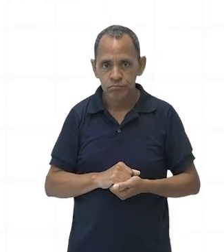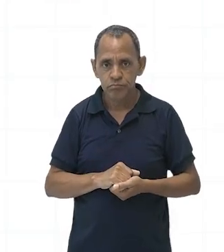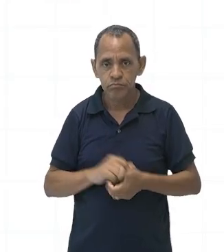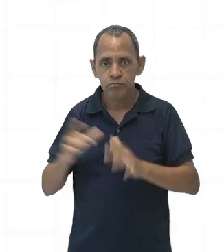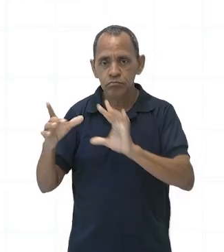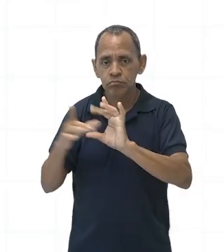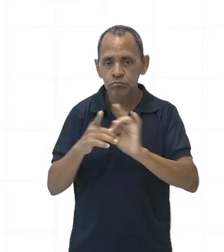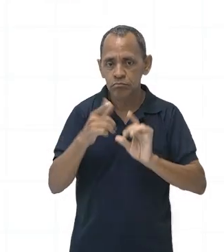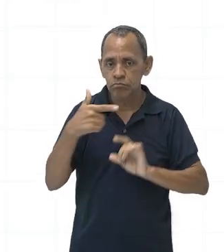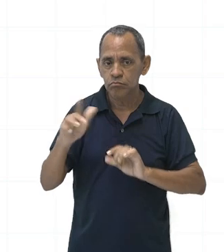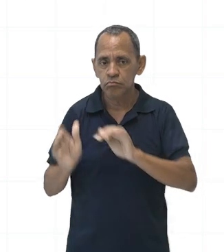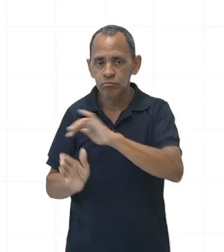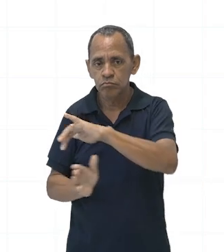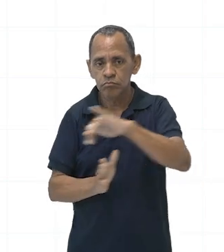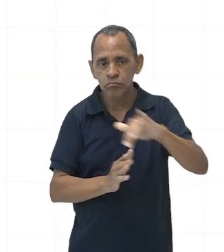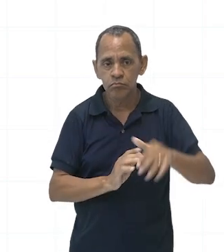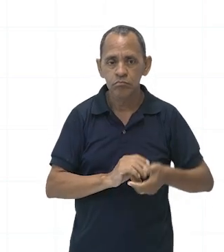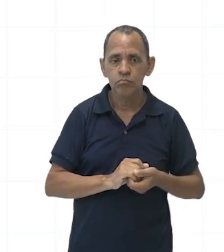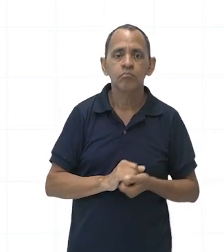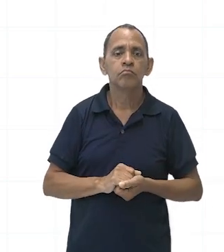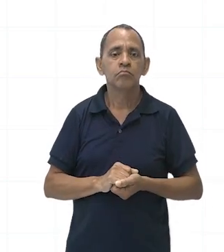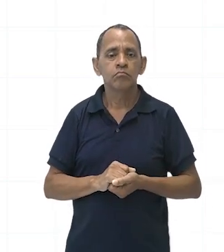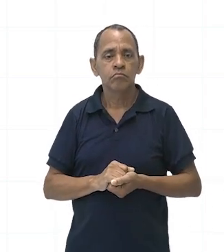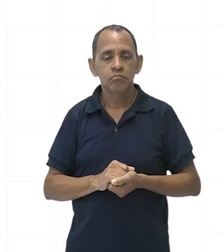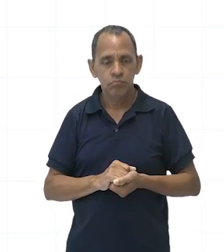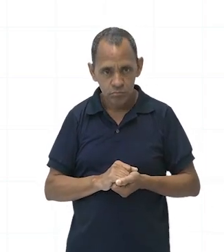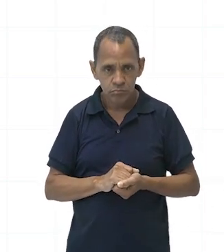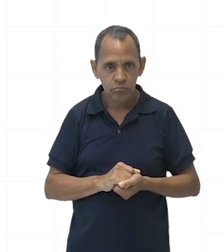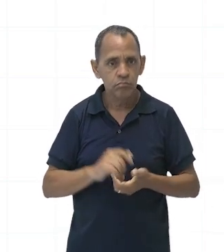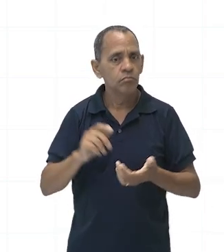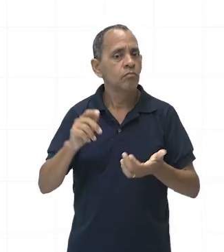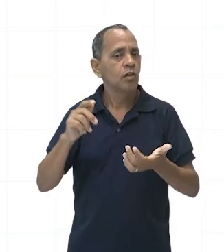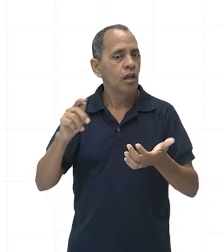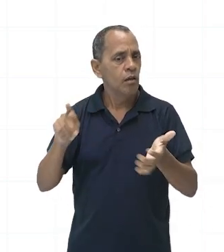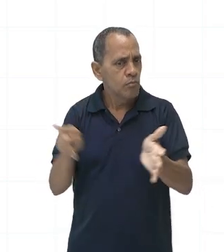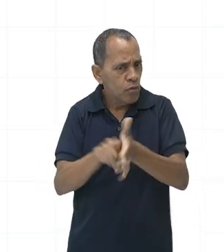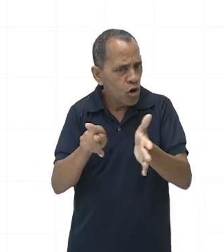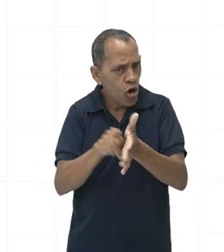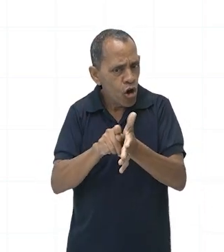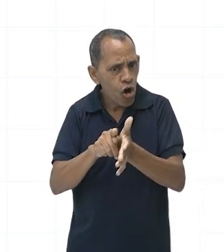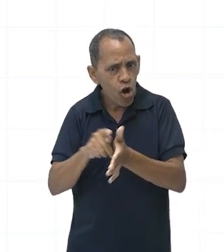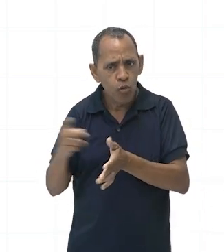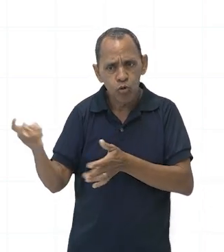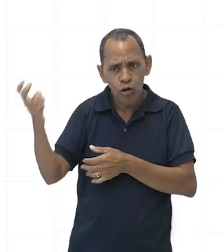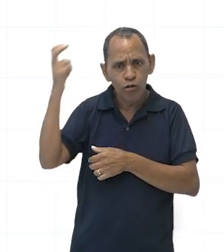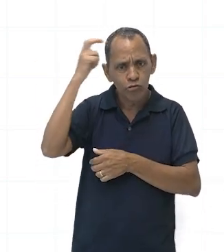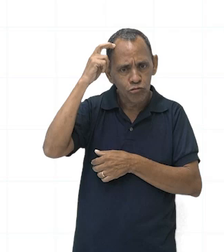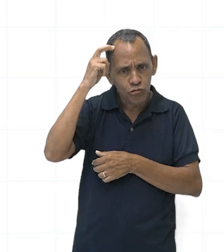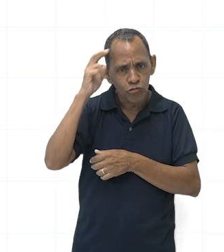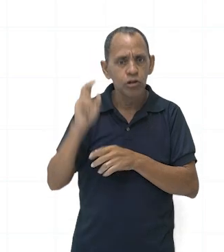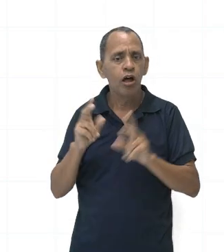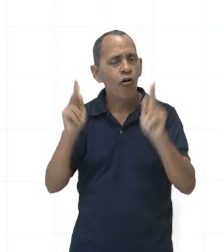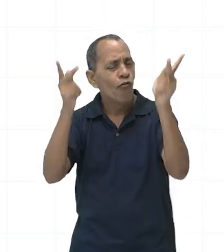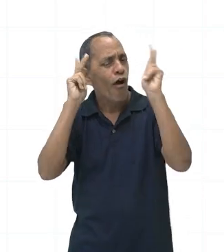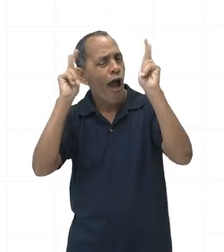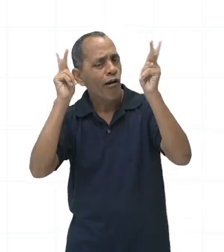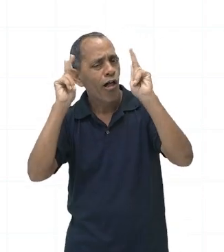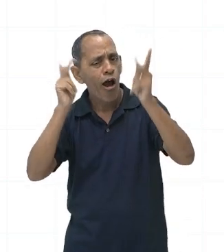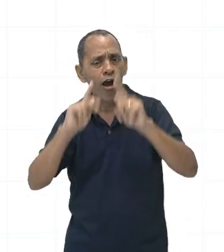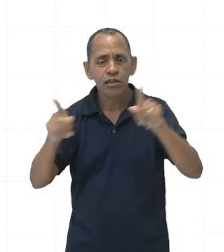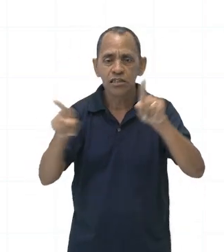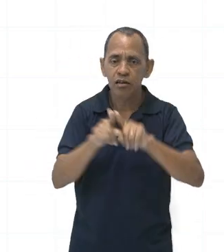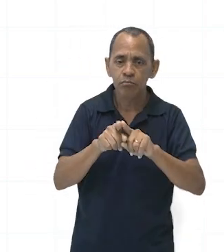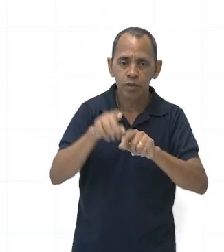está relacionado à manifestação cultural, e aí a gente está falando das danças folclóricas, né? Que são passadas